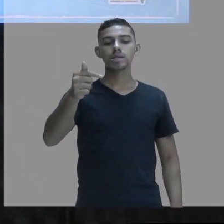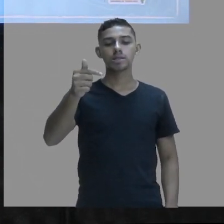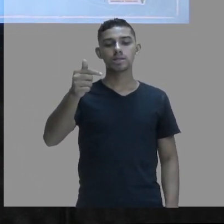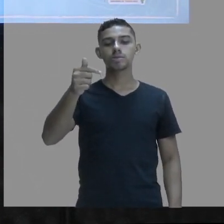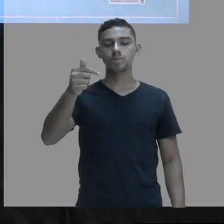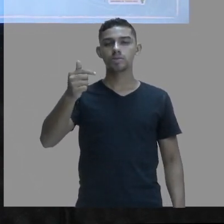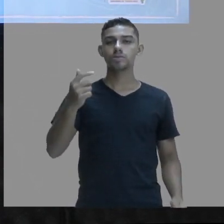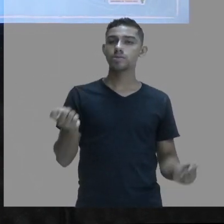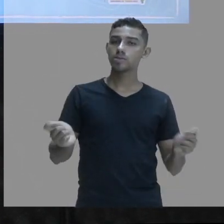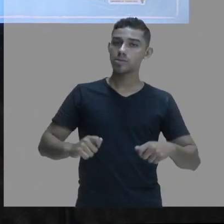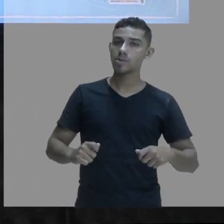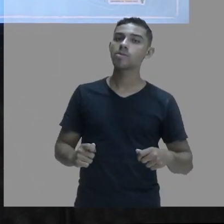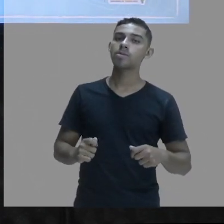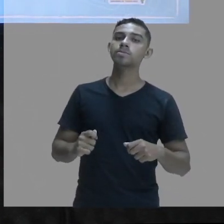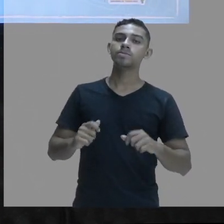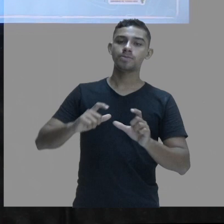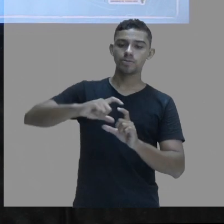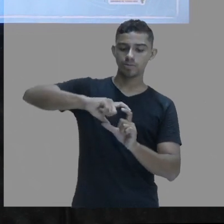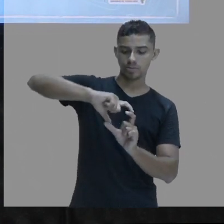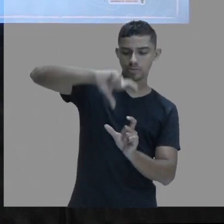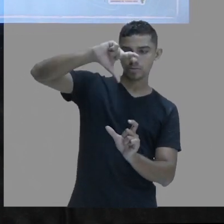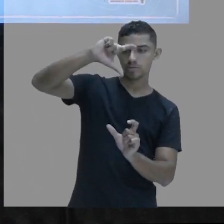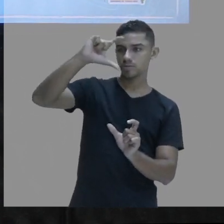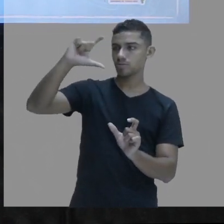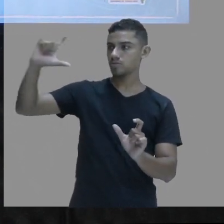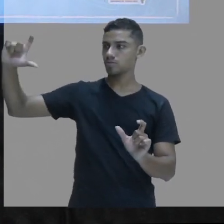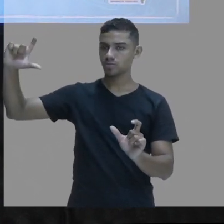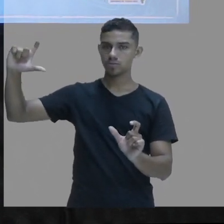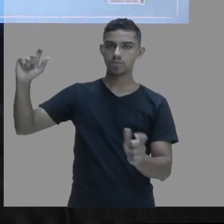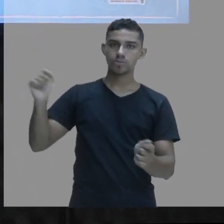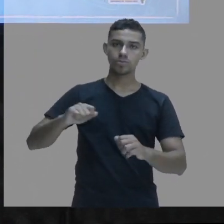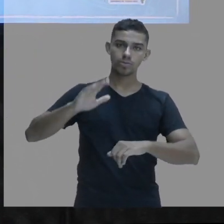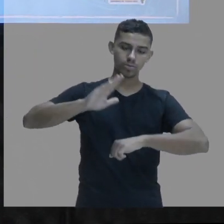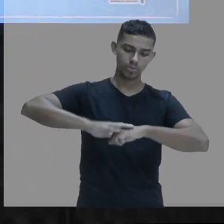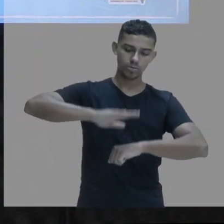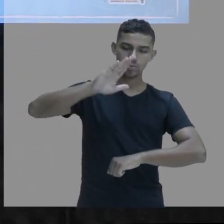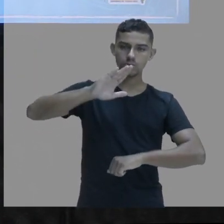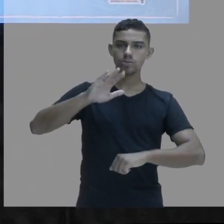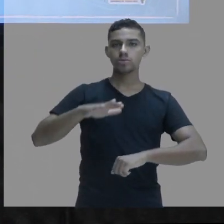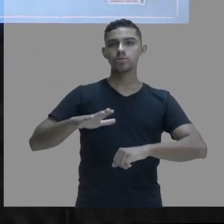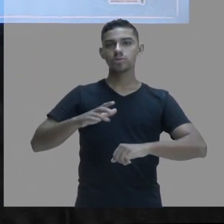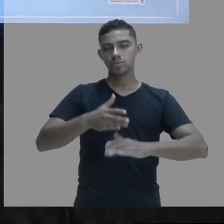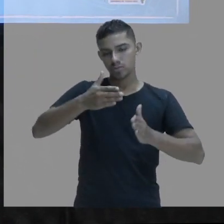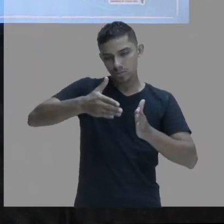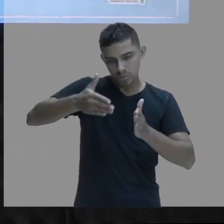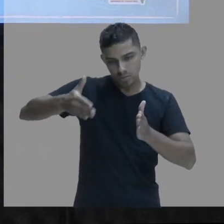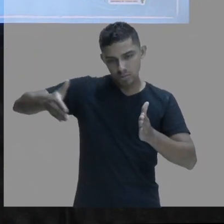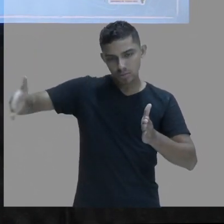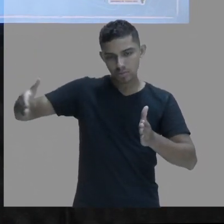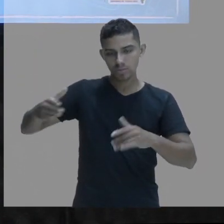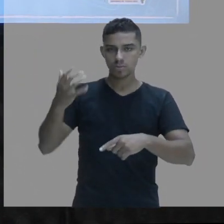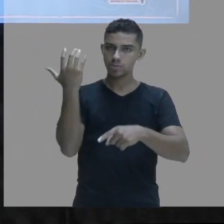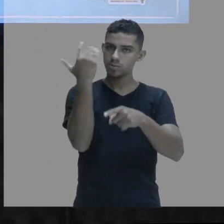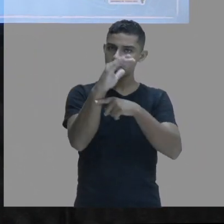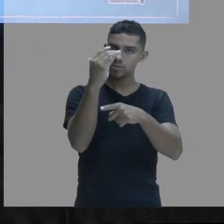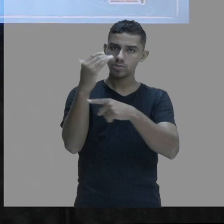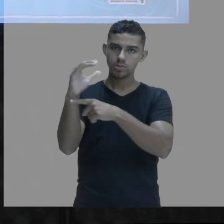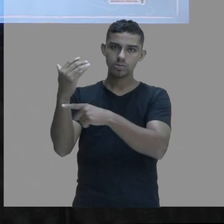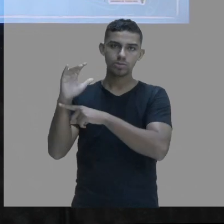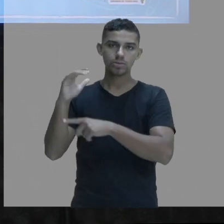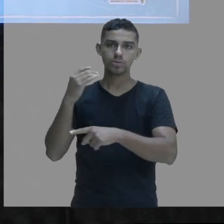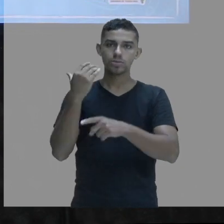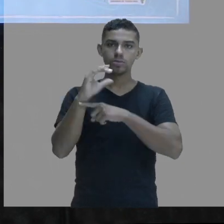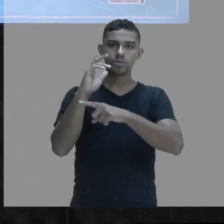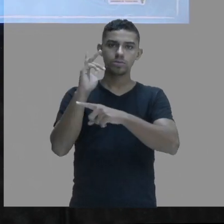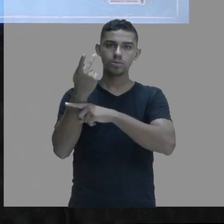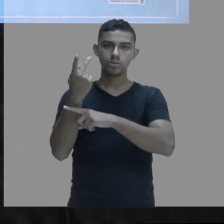no caso dos alcenos ramificados, a cadeia principal é a maior sequência de carbonos. Ok, mas que contenha a